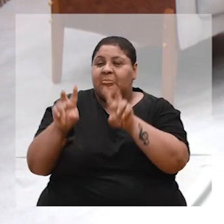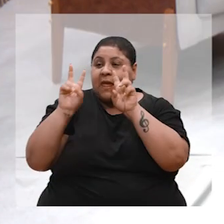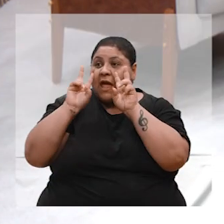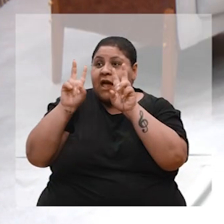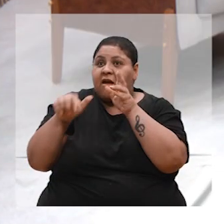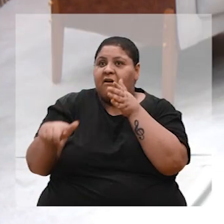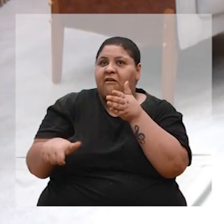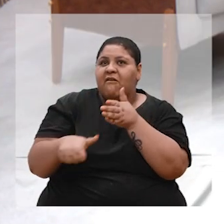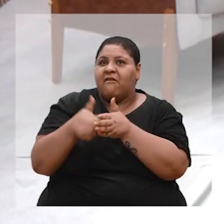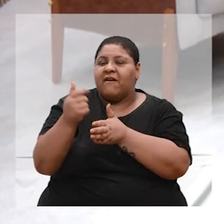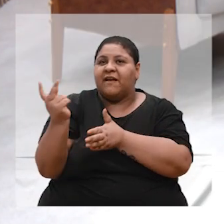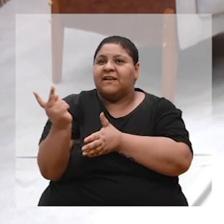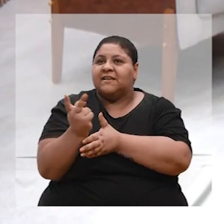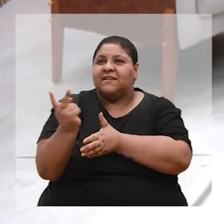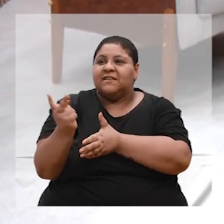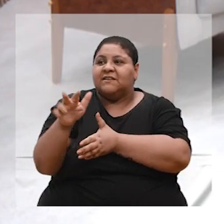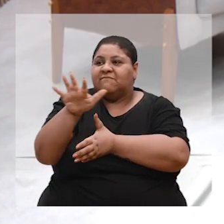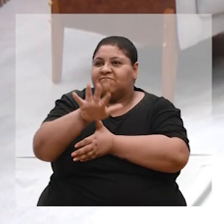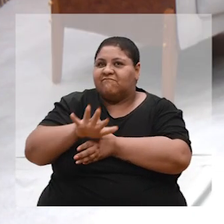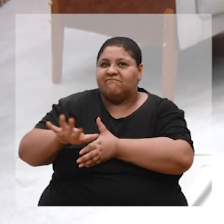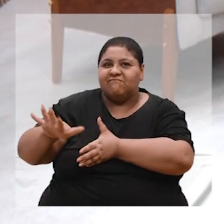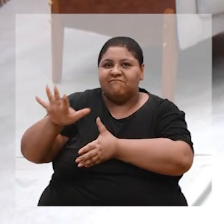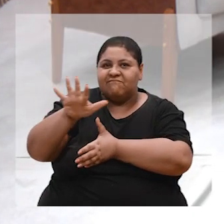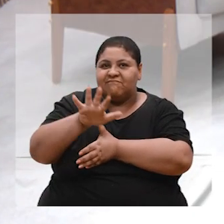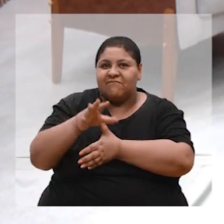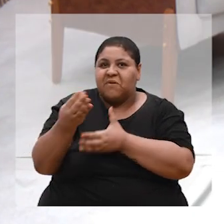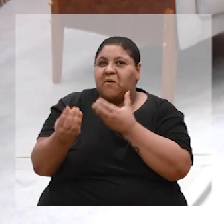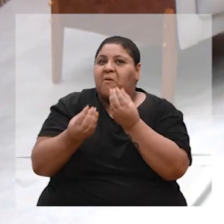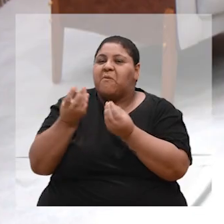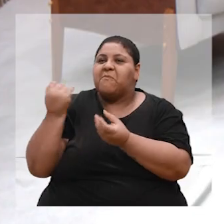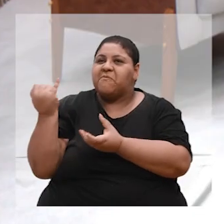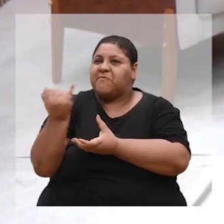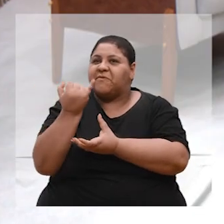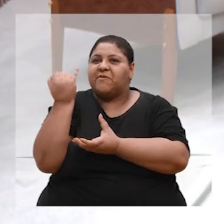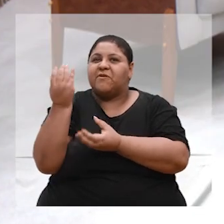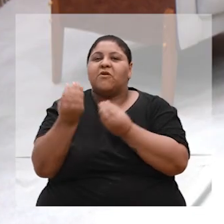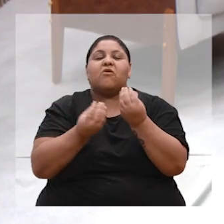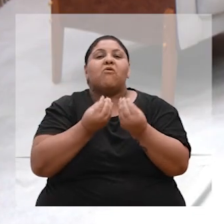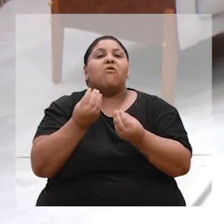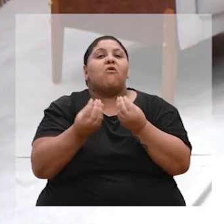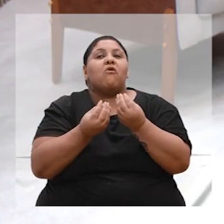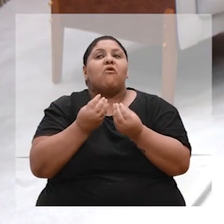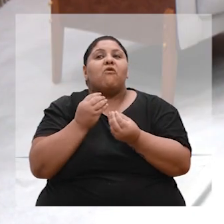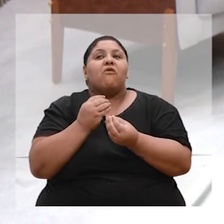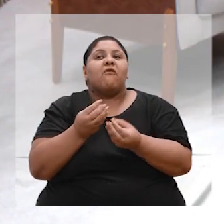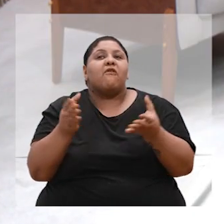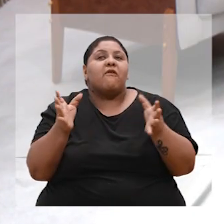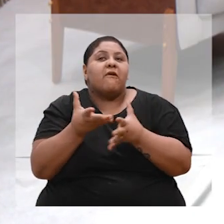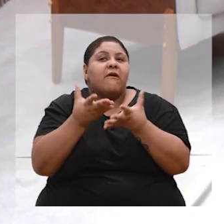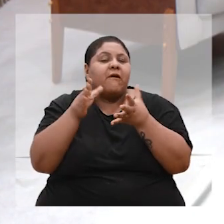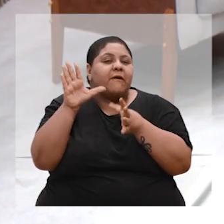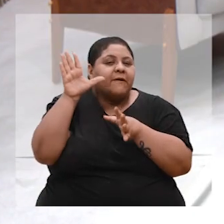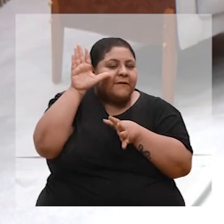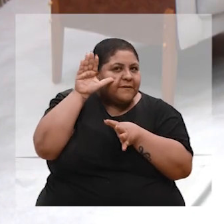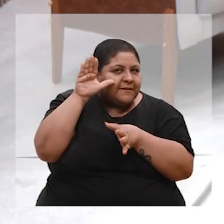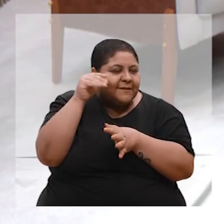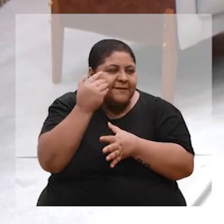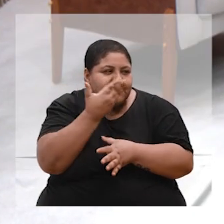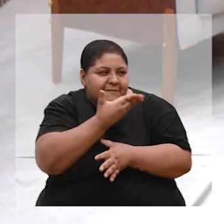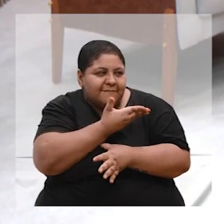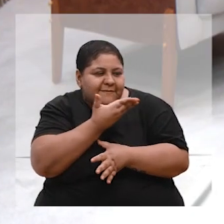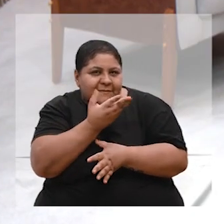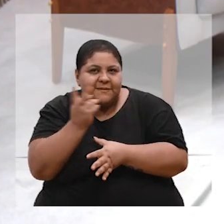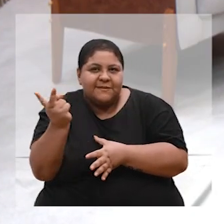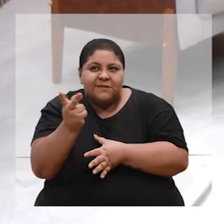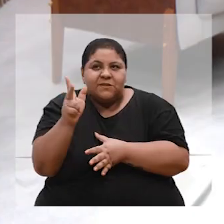talvez enxergar melhor essas duas áreas com não tanto receio. Professora Flávia, como fazer então para instigar